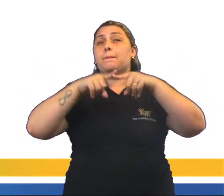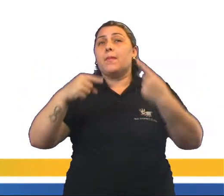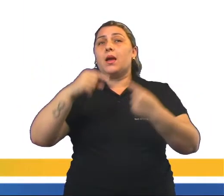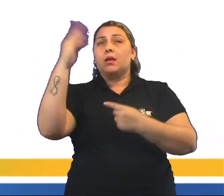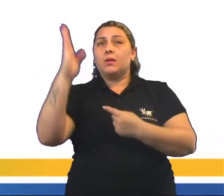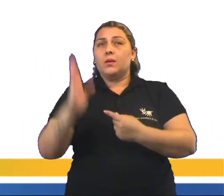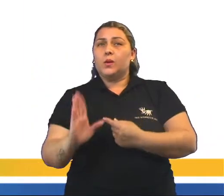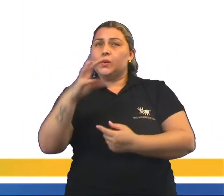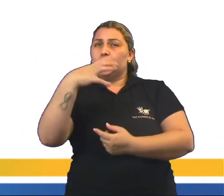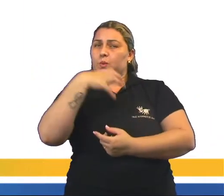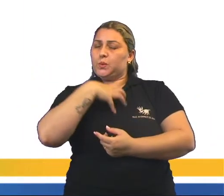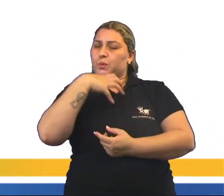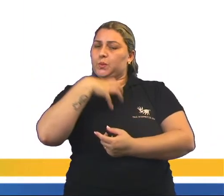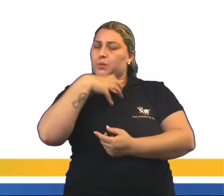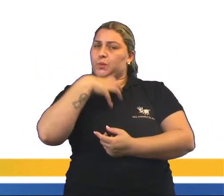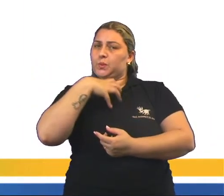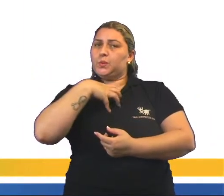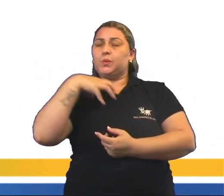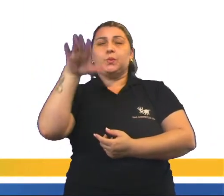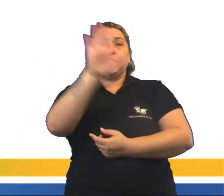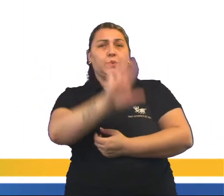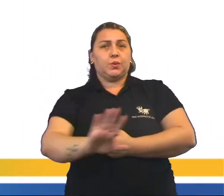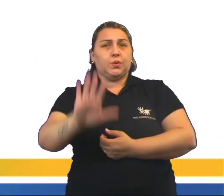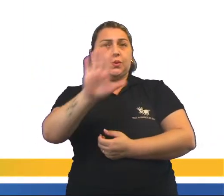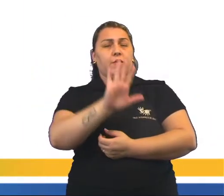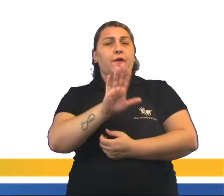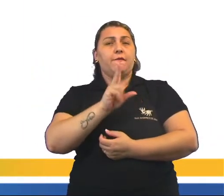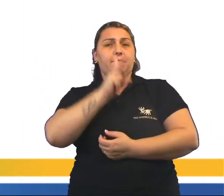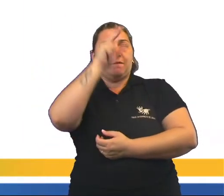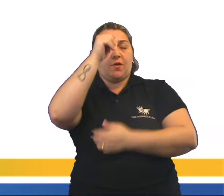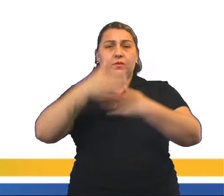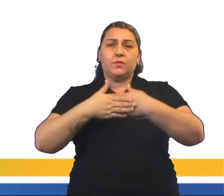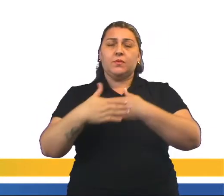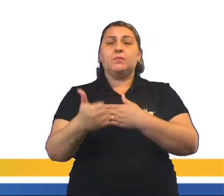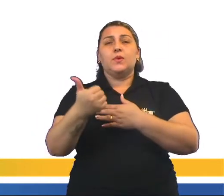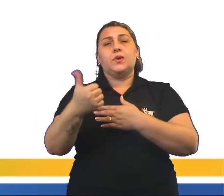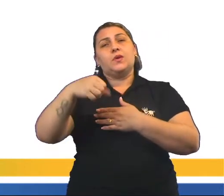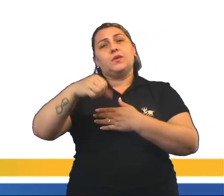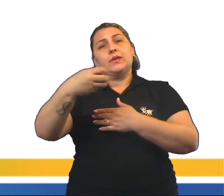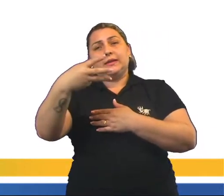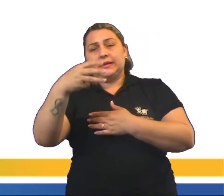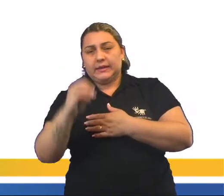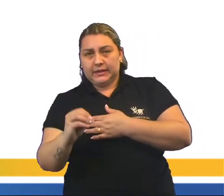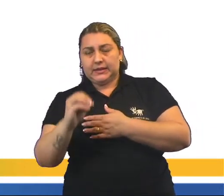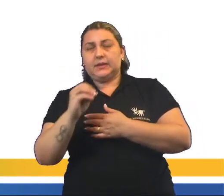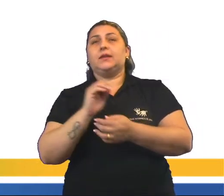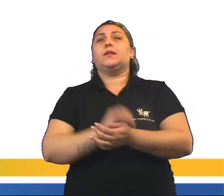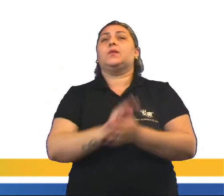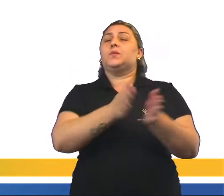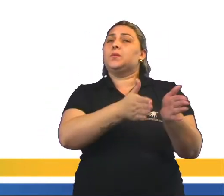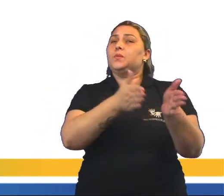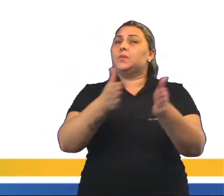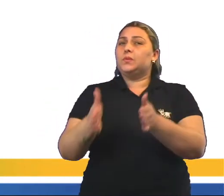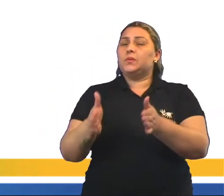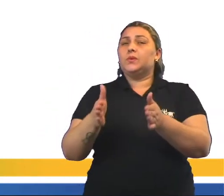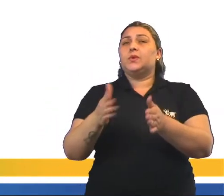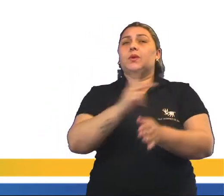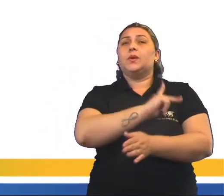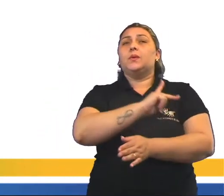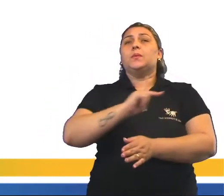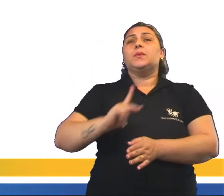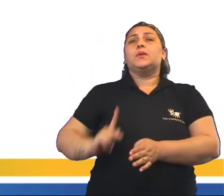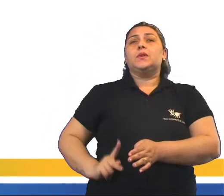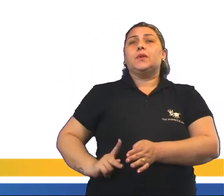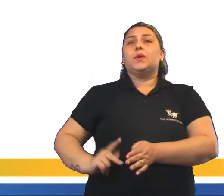Brasil, o sentimento de identidade nacional ele fica mais forte a partir de 1930, durante a presidência do